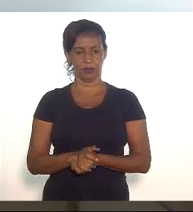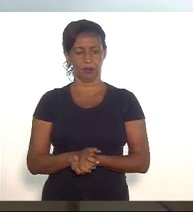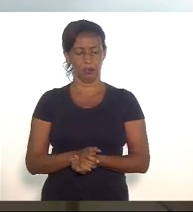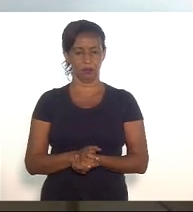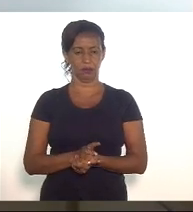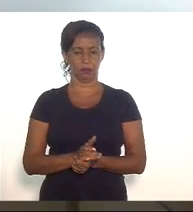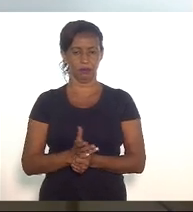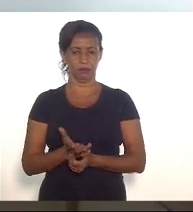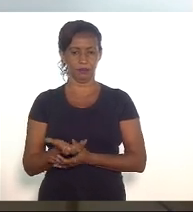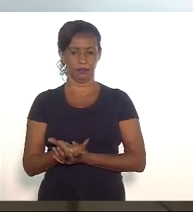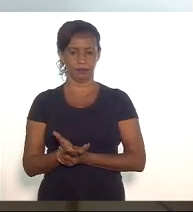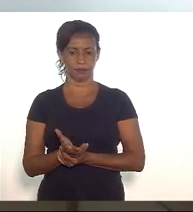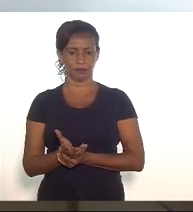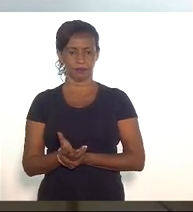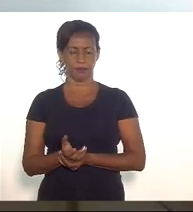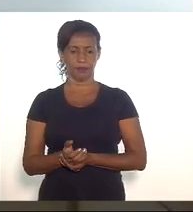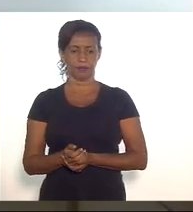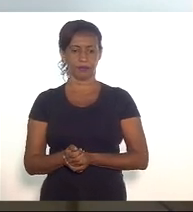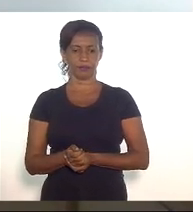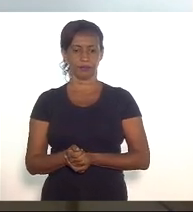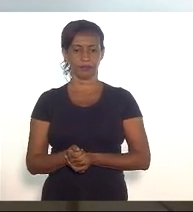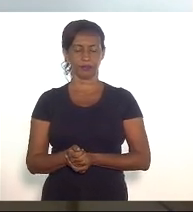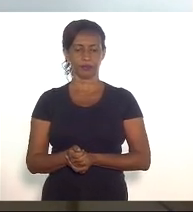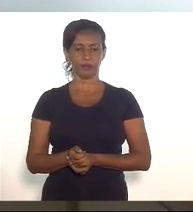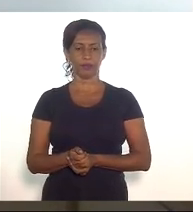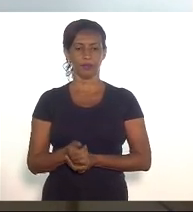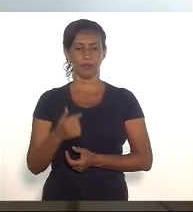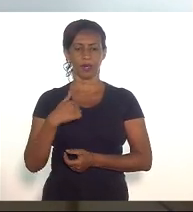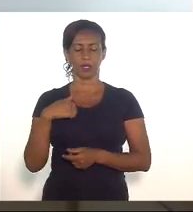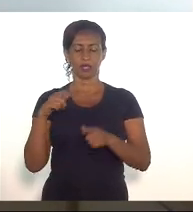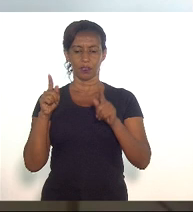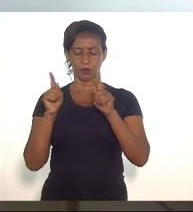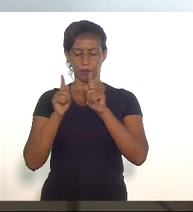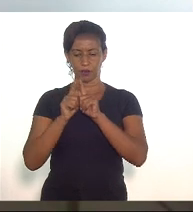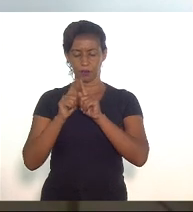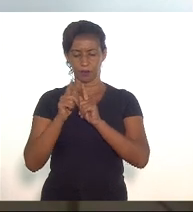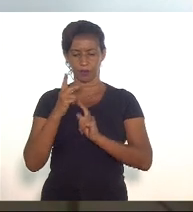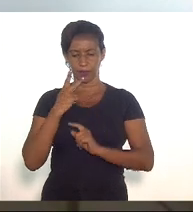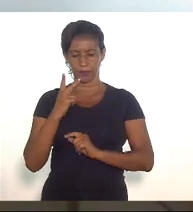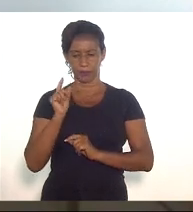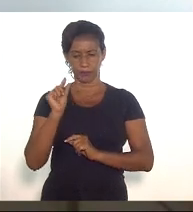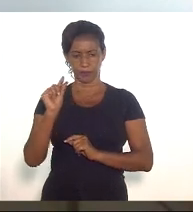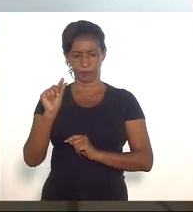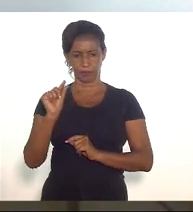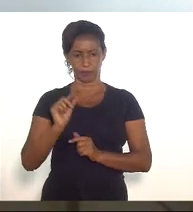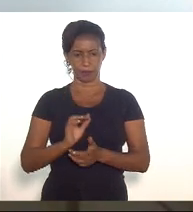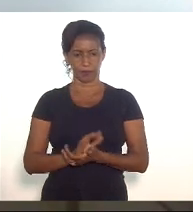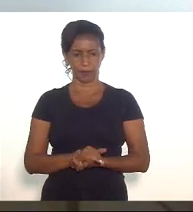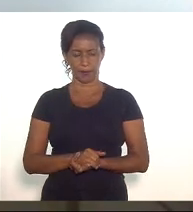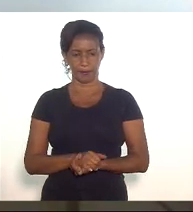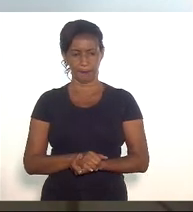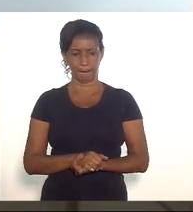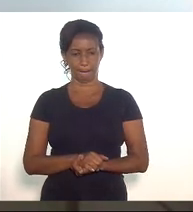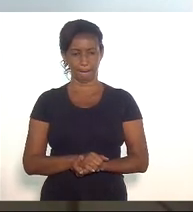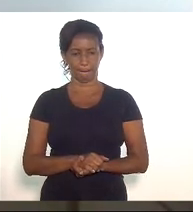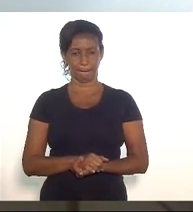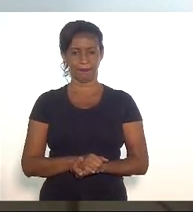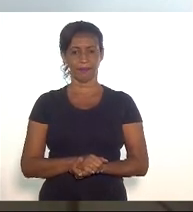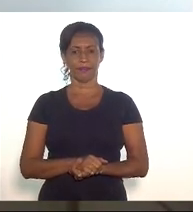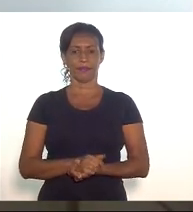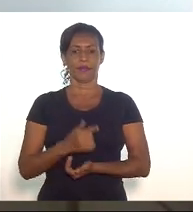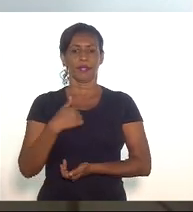deputados, mas eu quero só também fazer uma pequena síntese, secretário. Eu